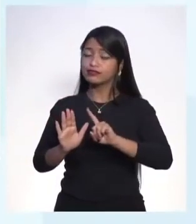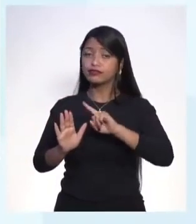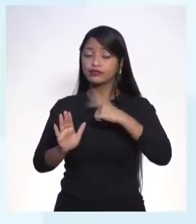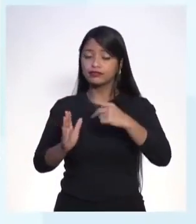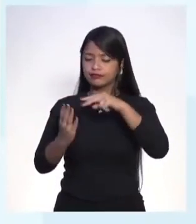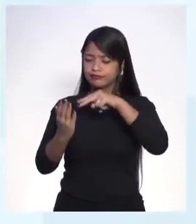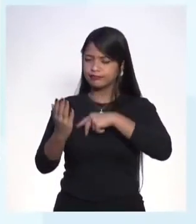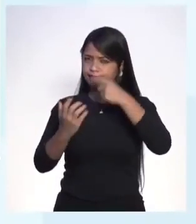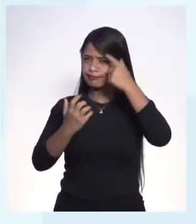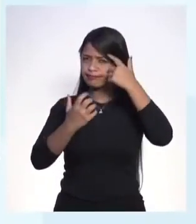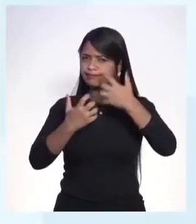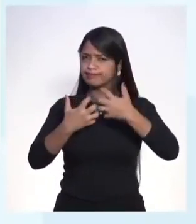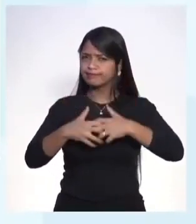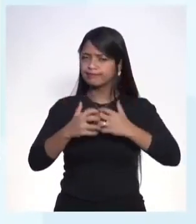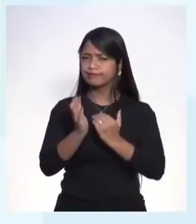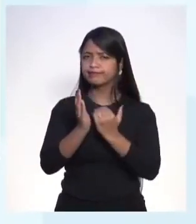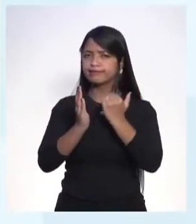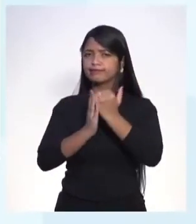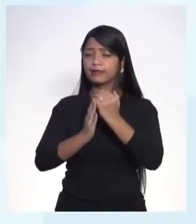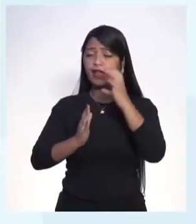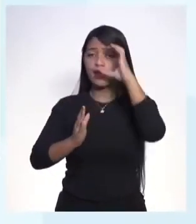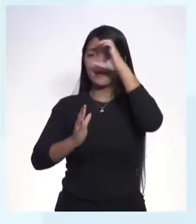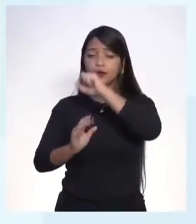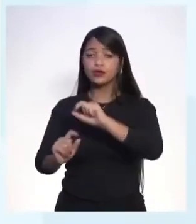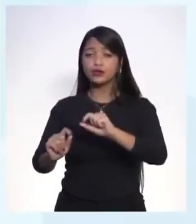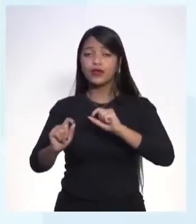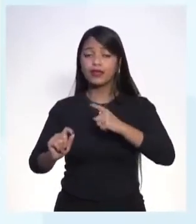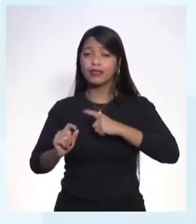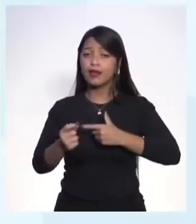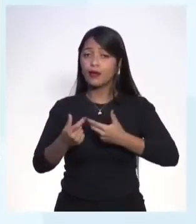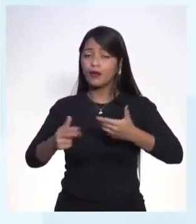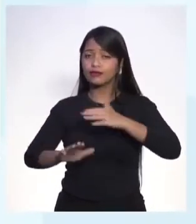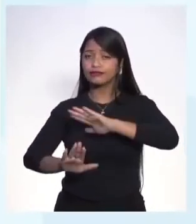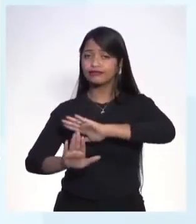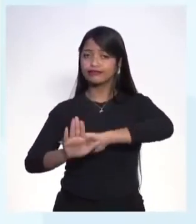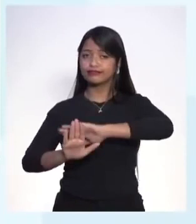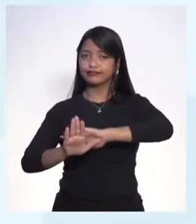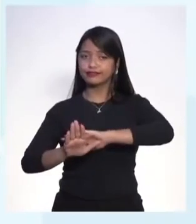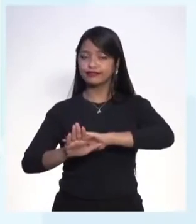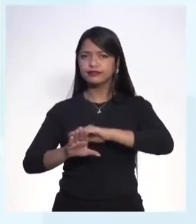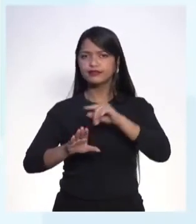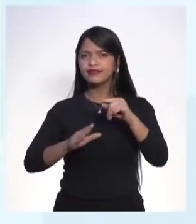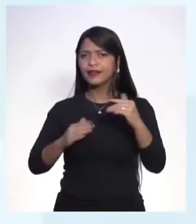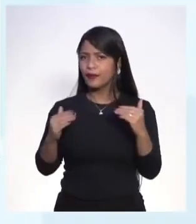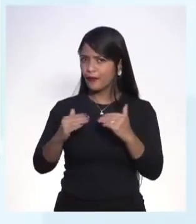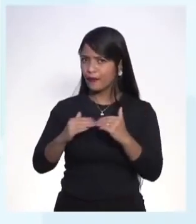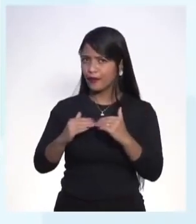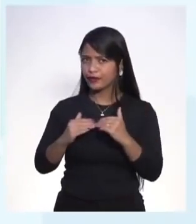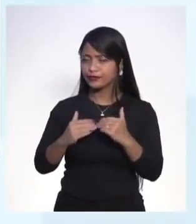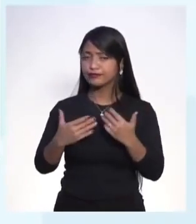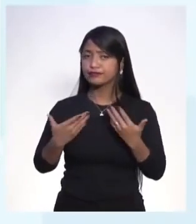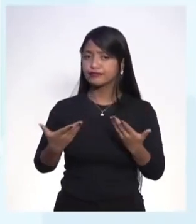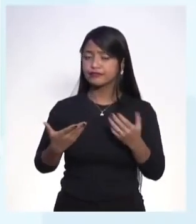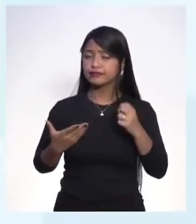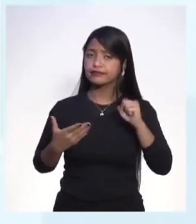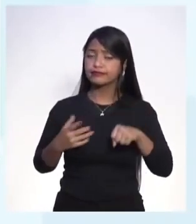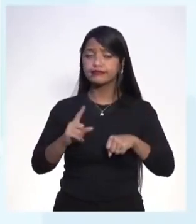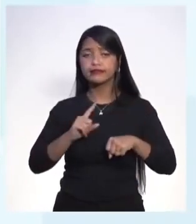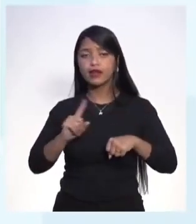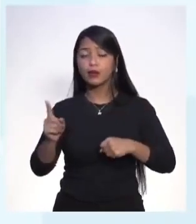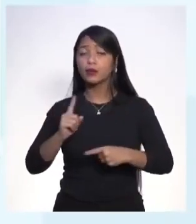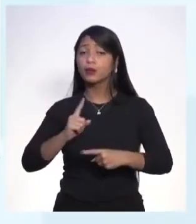mais ampla, temos que aprender a ler o que não está explícito. Você concorda aí com essa afirmação? Sim ou não? E